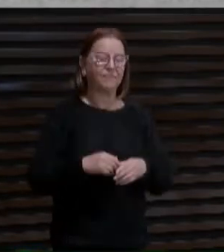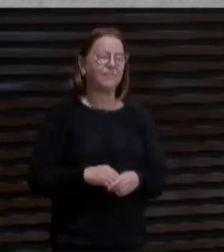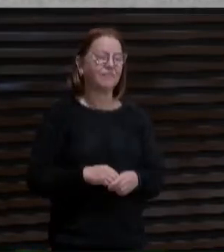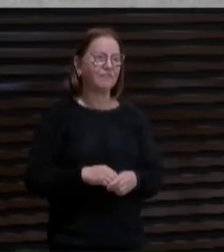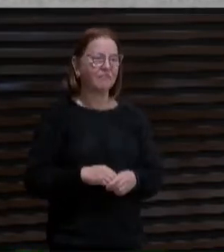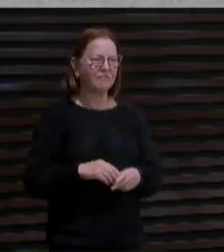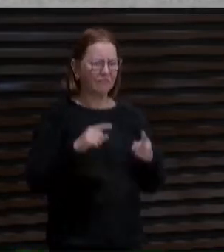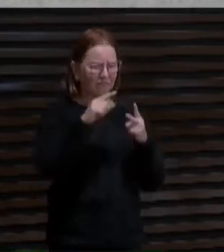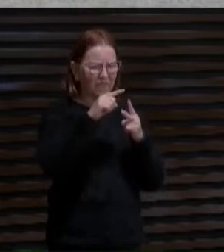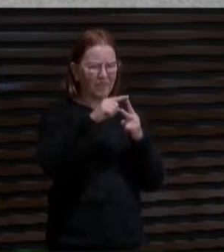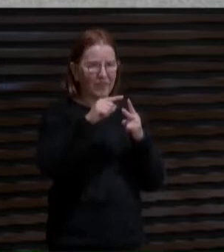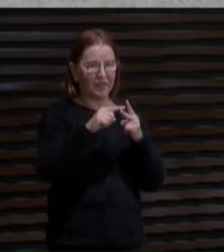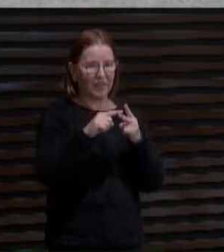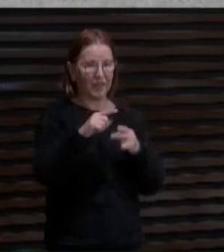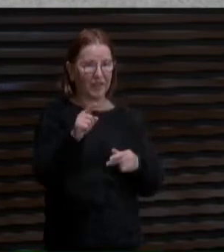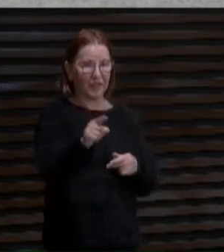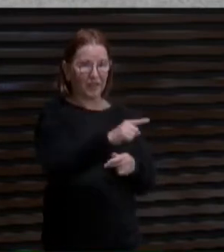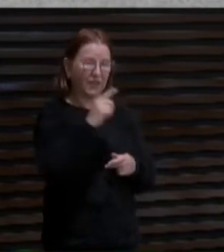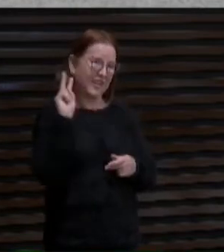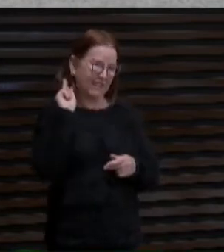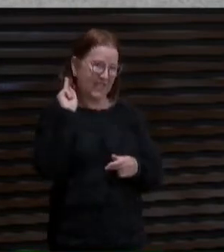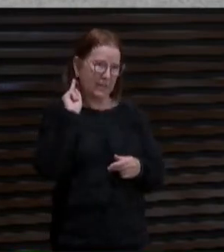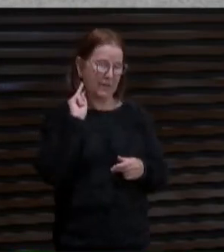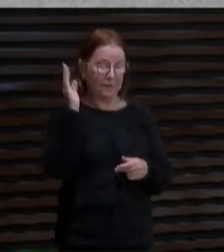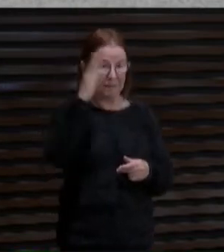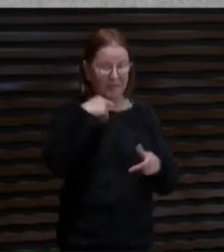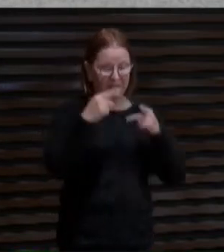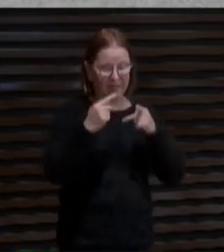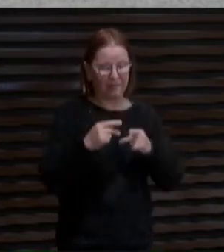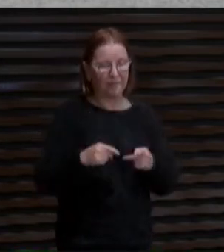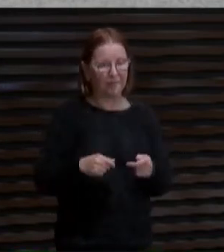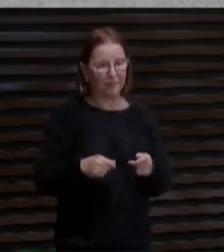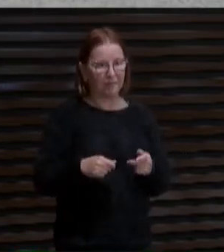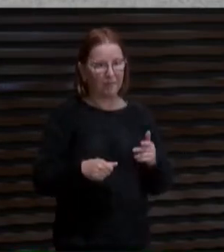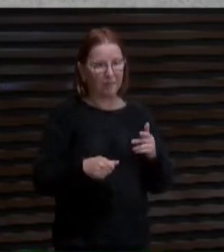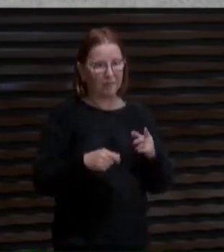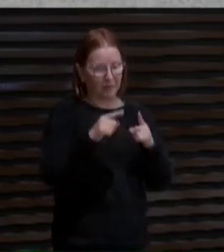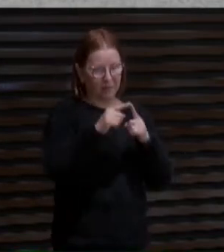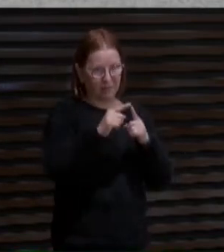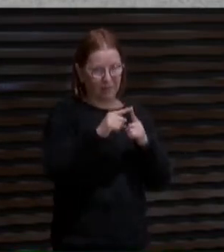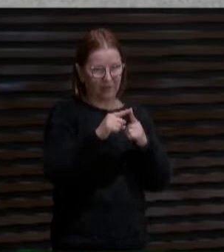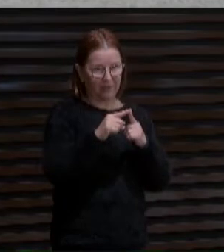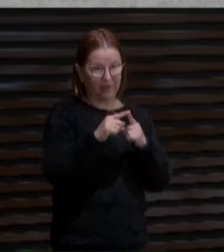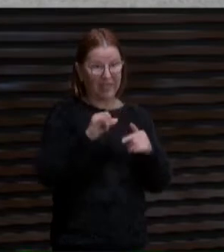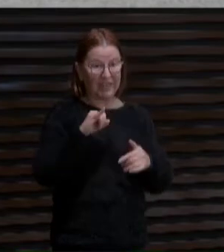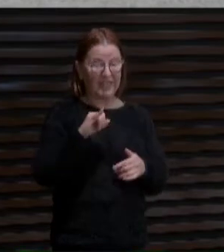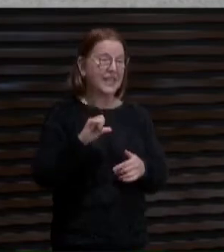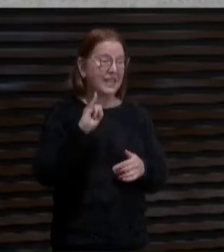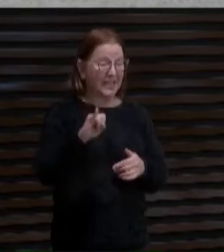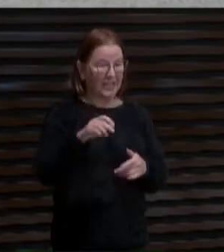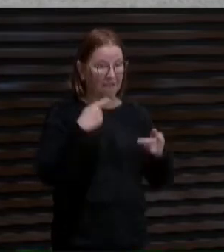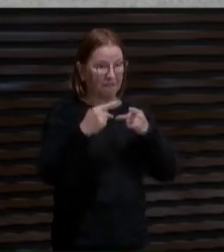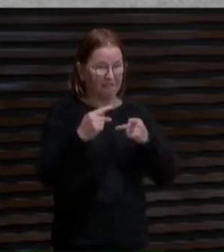em que somos vítimas da maledicência primeiro quando falam algo de nós que é ruim porém verdadeiro e segundo